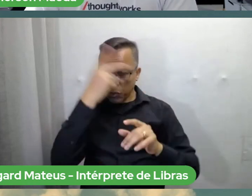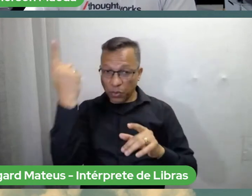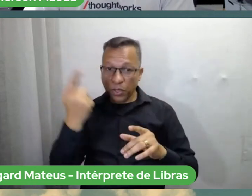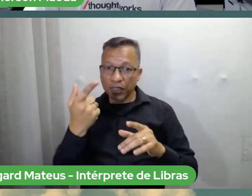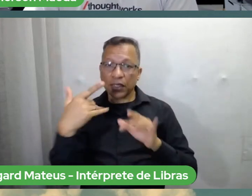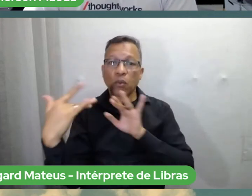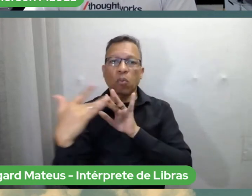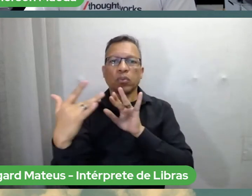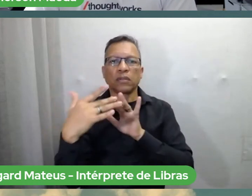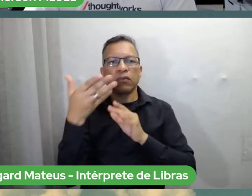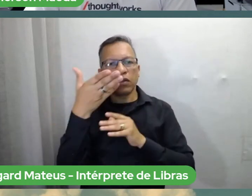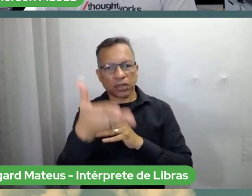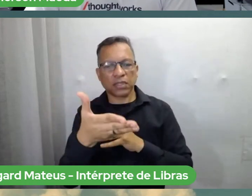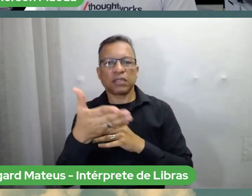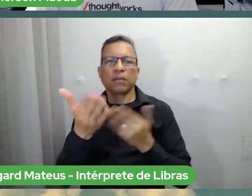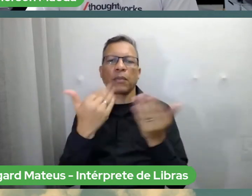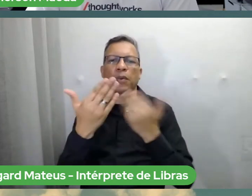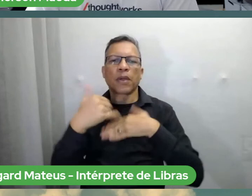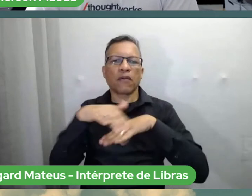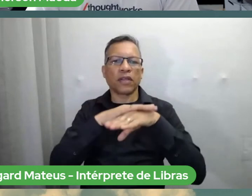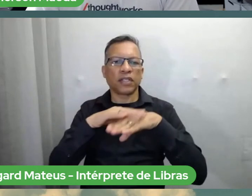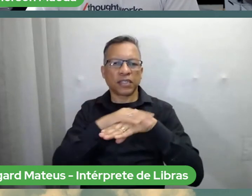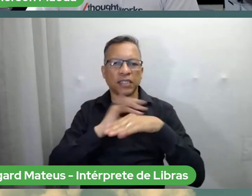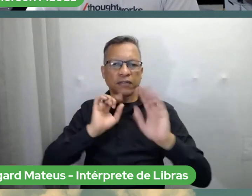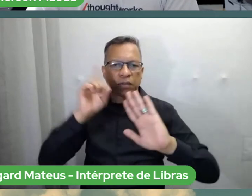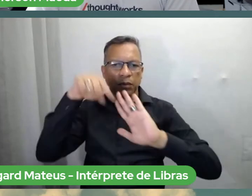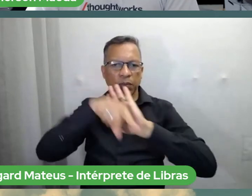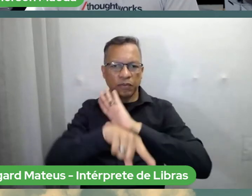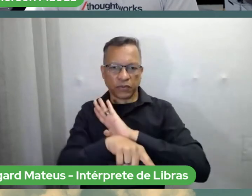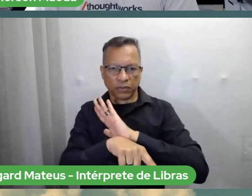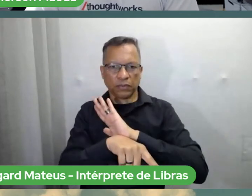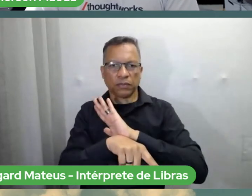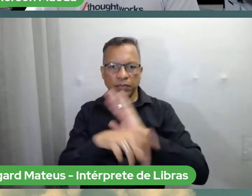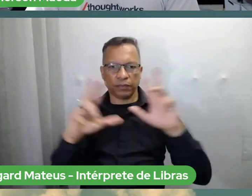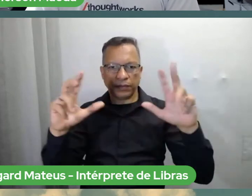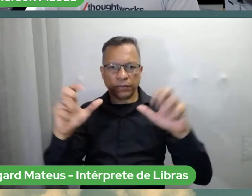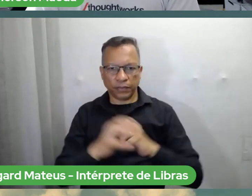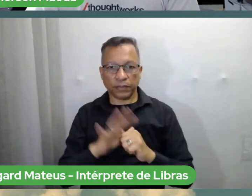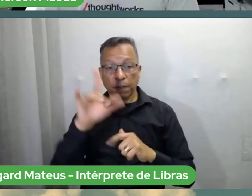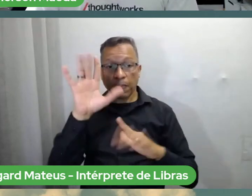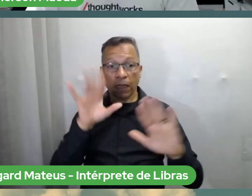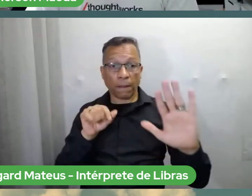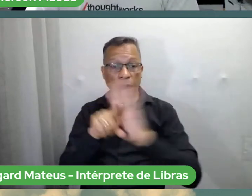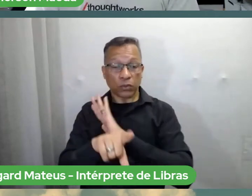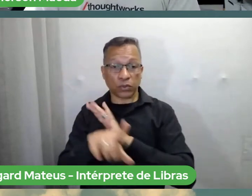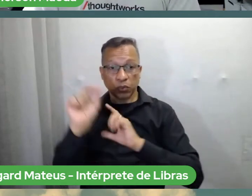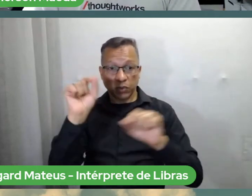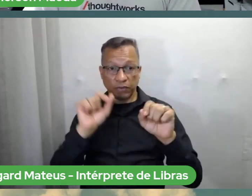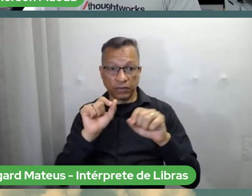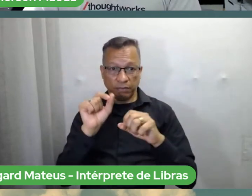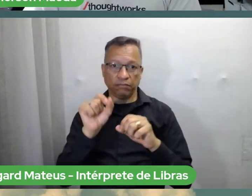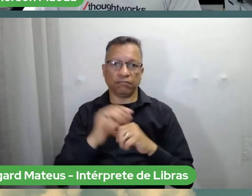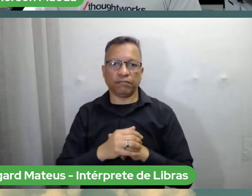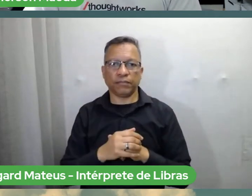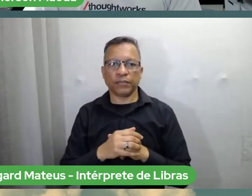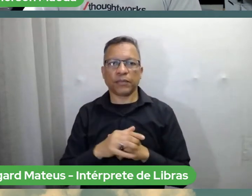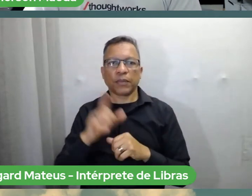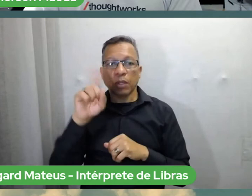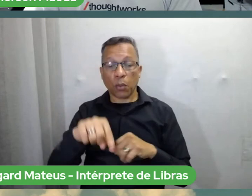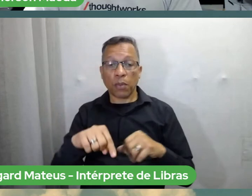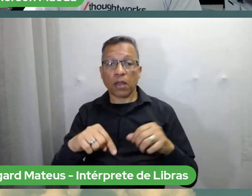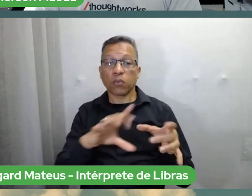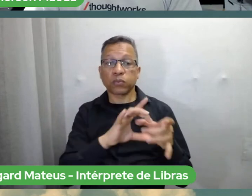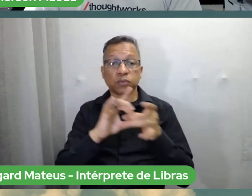vocês e tentar conversar de forma mais profunda sobre o assunto, tá? A pergunta que eu escolhi foi essa. No meu contexto, existe um Data